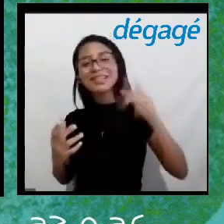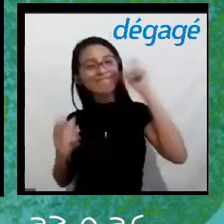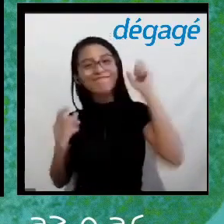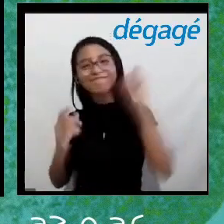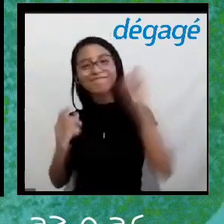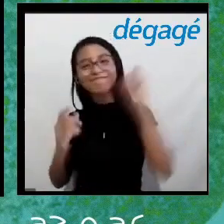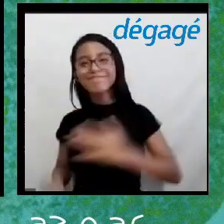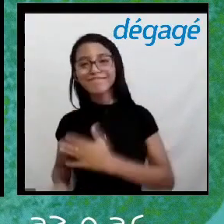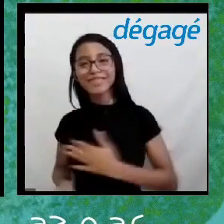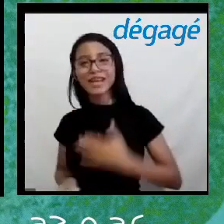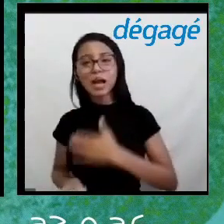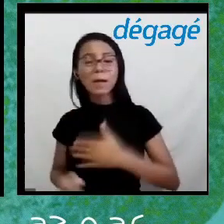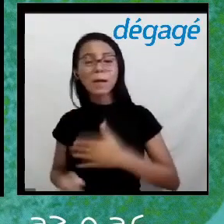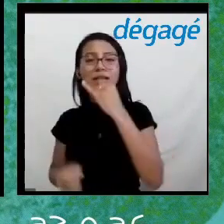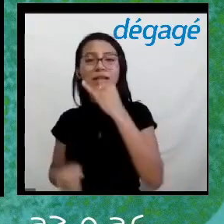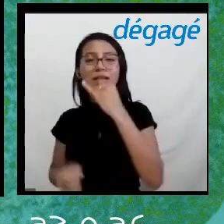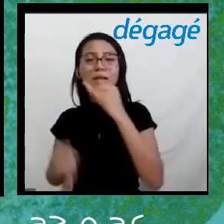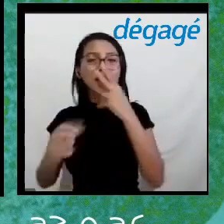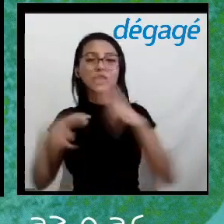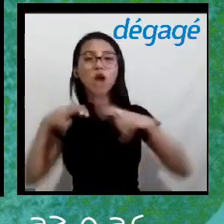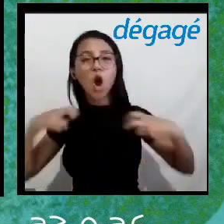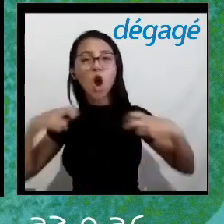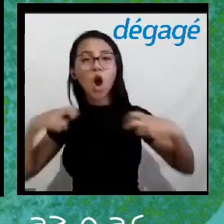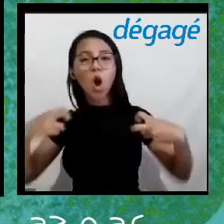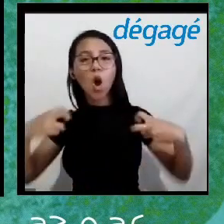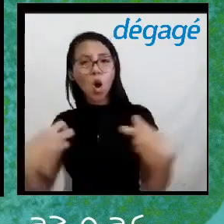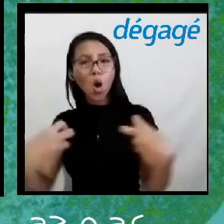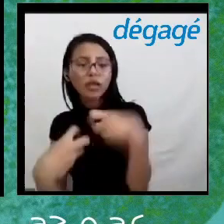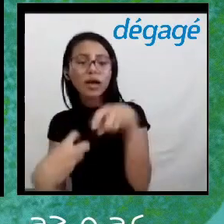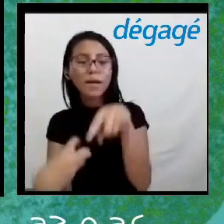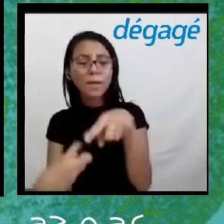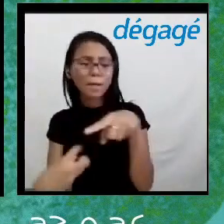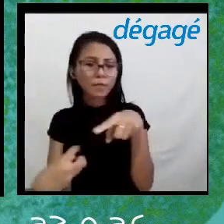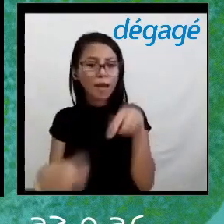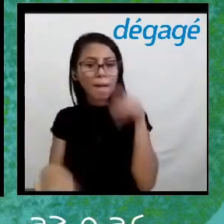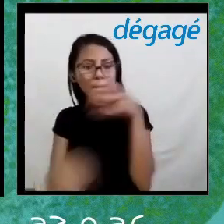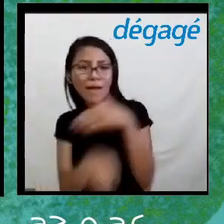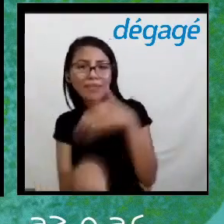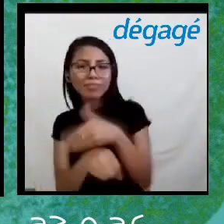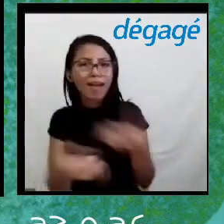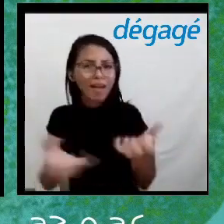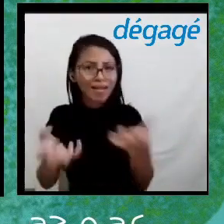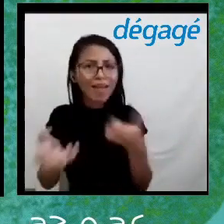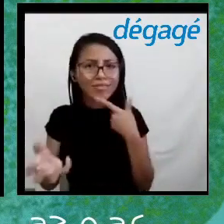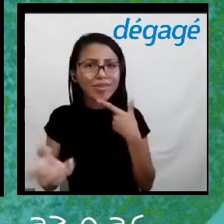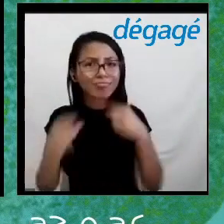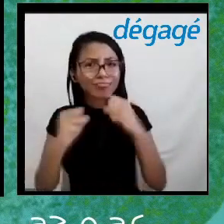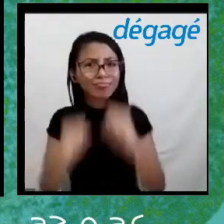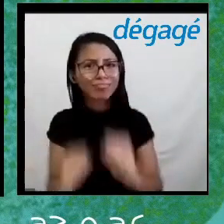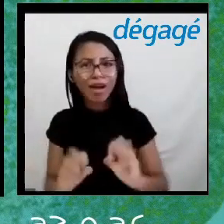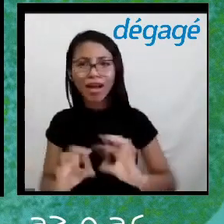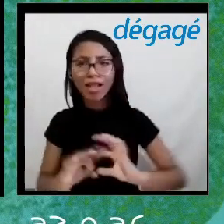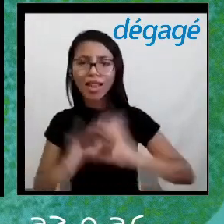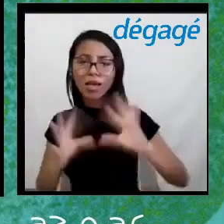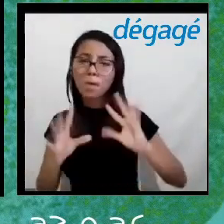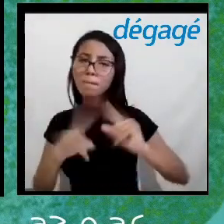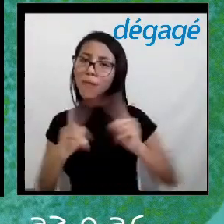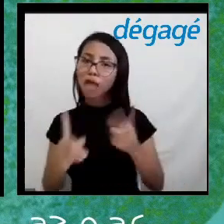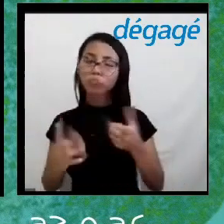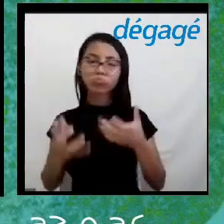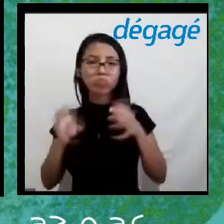roda, mas quem não quisesse, podia dançar, por exemplo. Aí a gente fez uma divisória e... De um